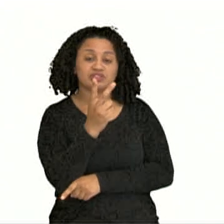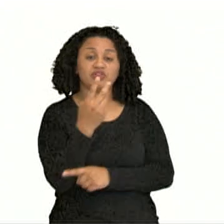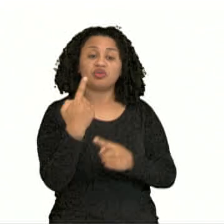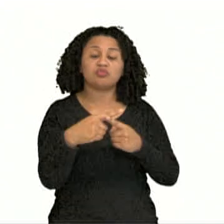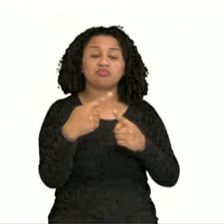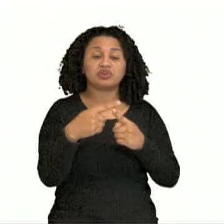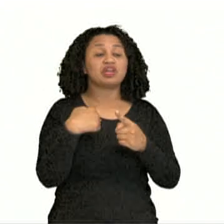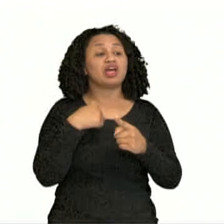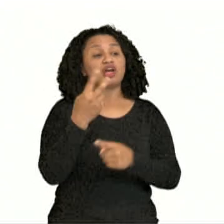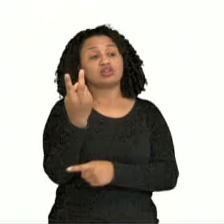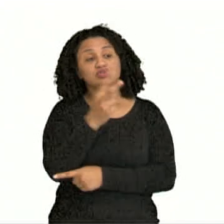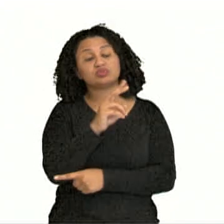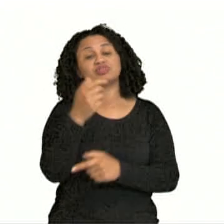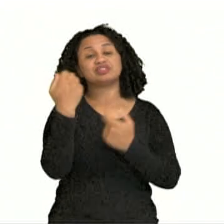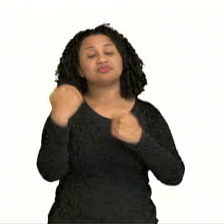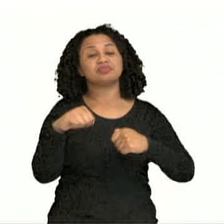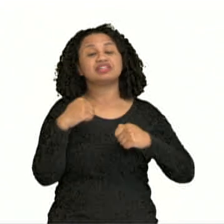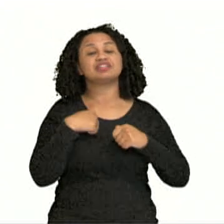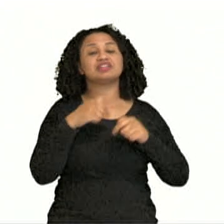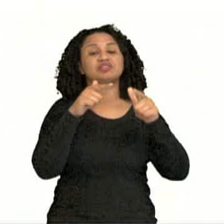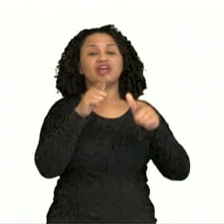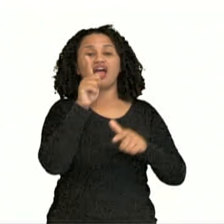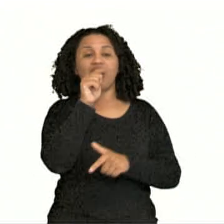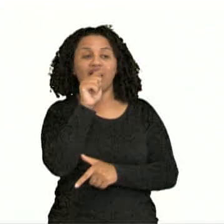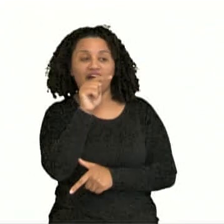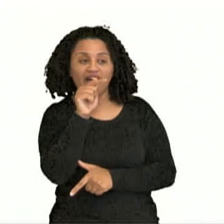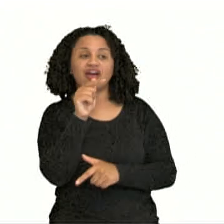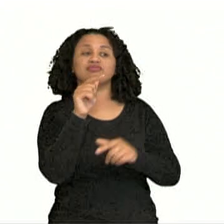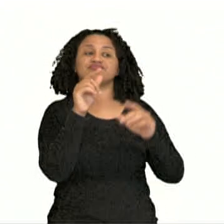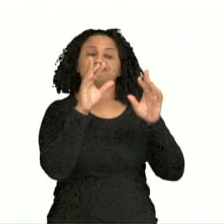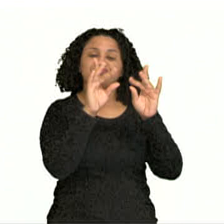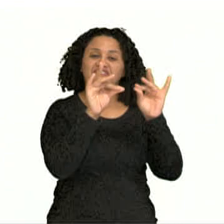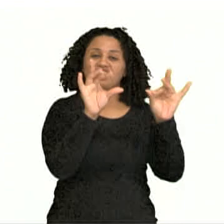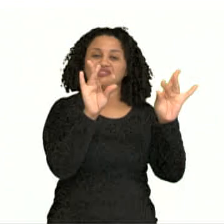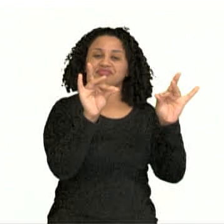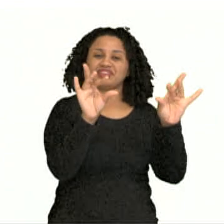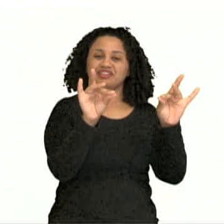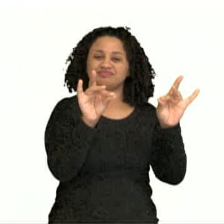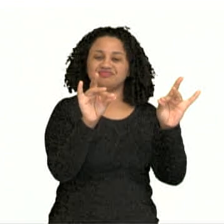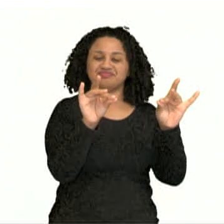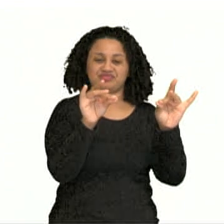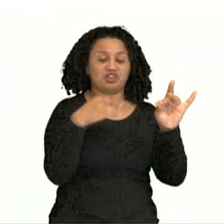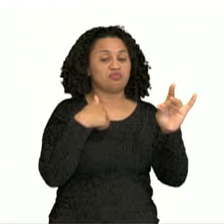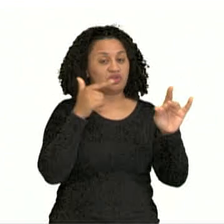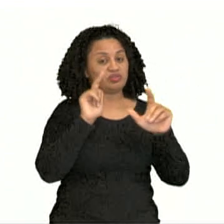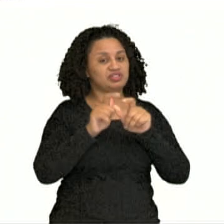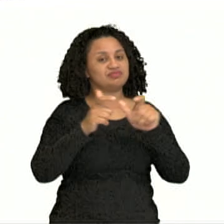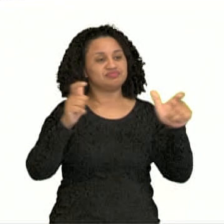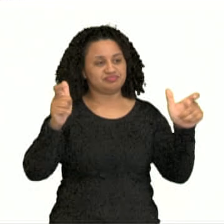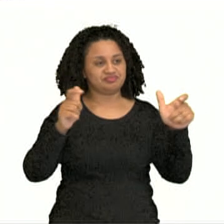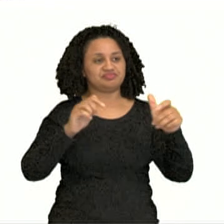elas dependem da água, olha lá, o ambiente úmido, para a sua reprodução.